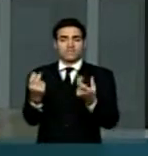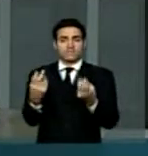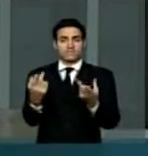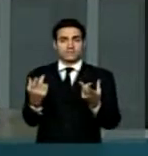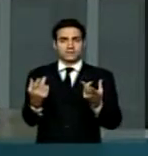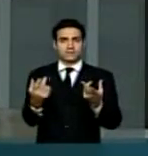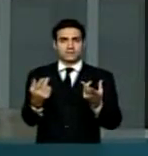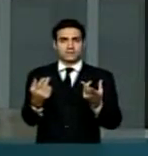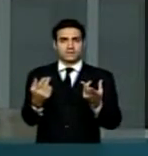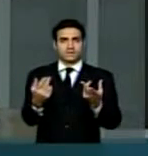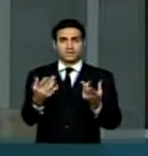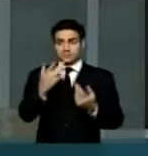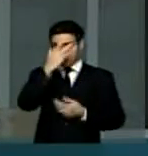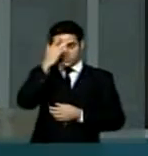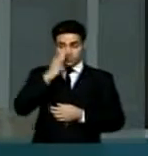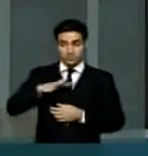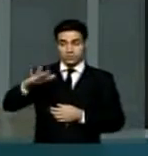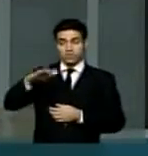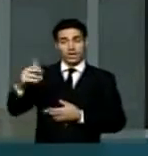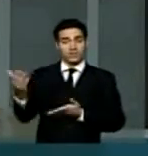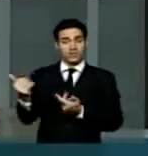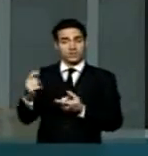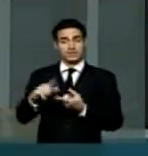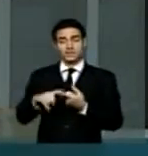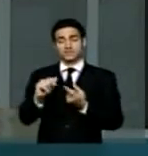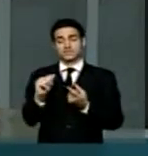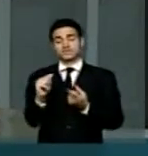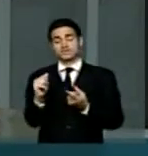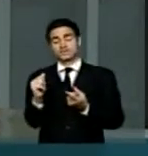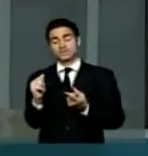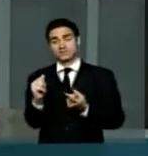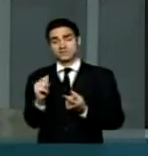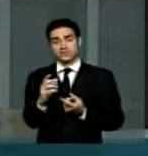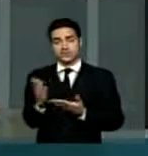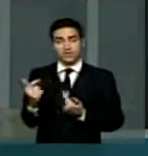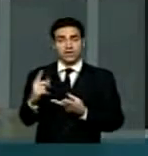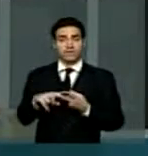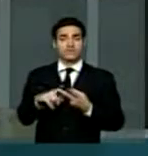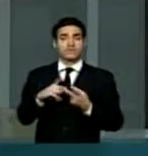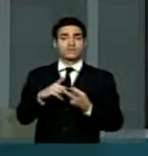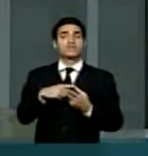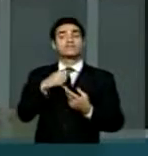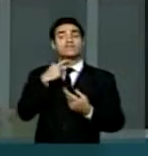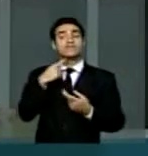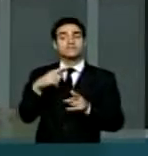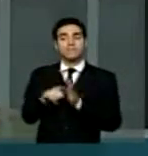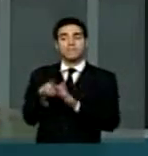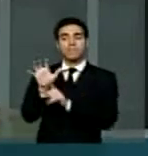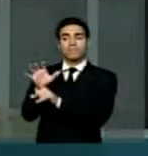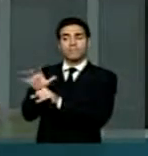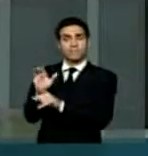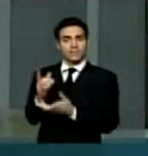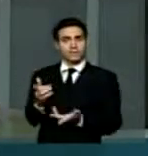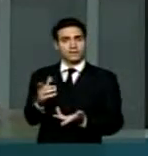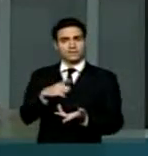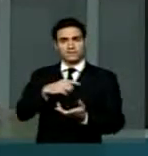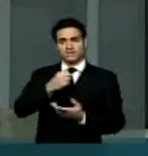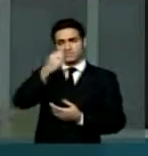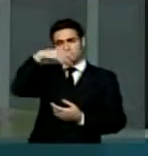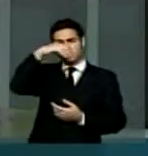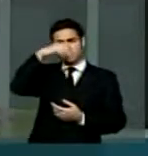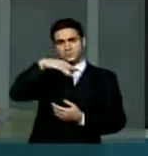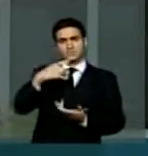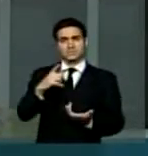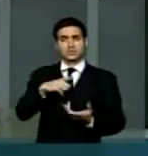os desejos dos nossos adolescentes, dos nossos jovens em mercadoria, já não basta essa promiscuidade entre o ser e